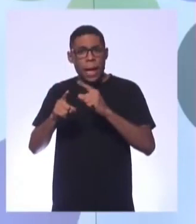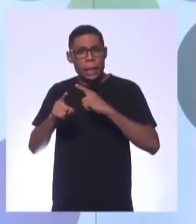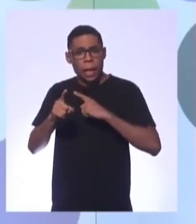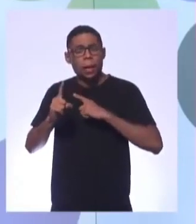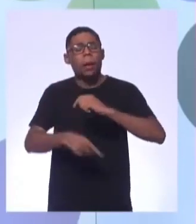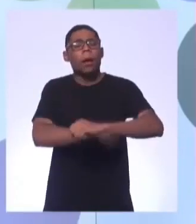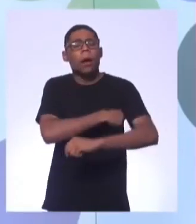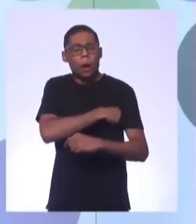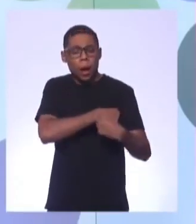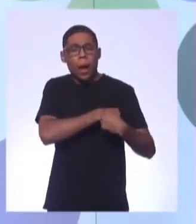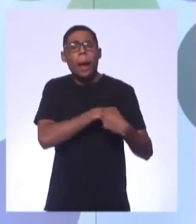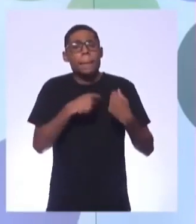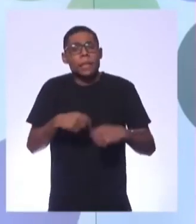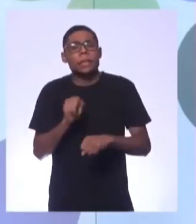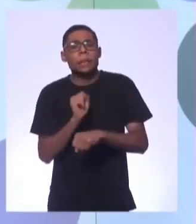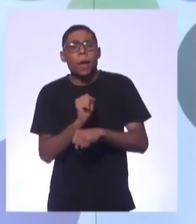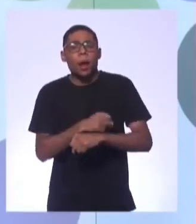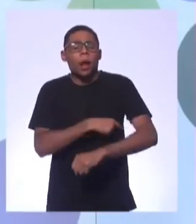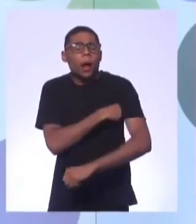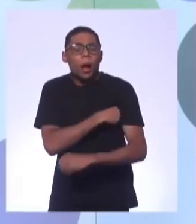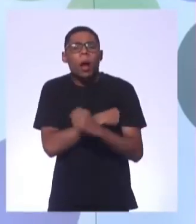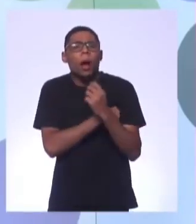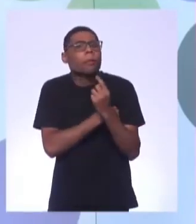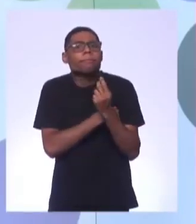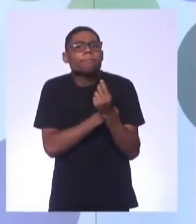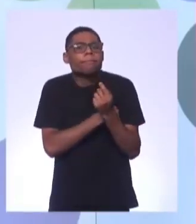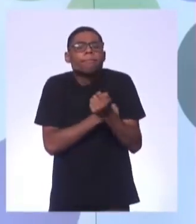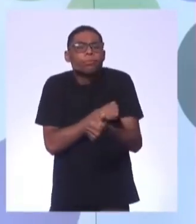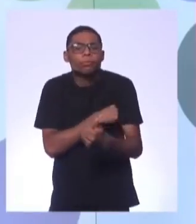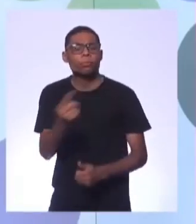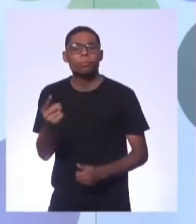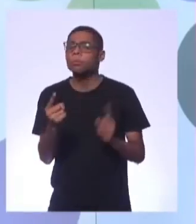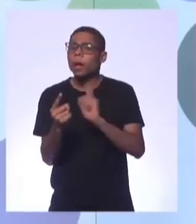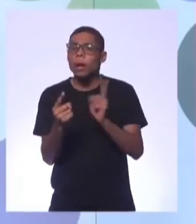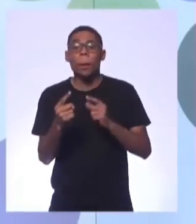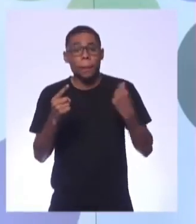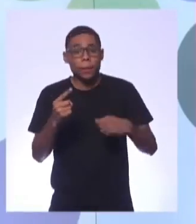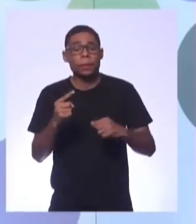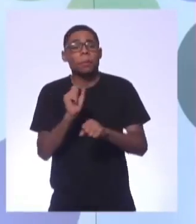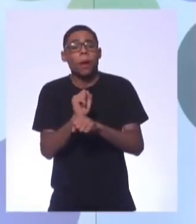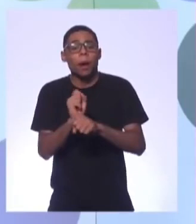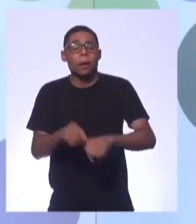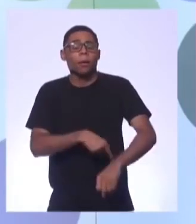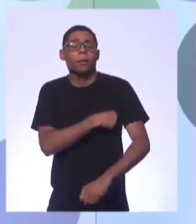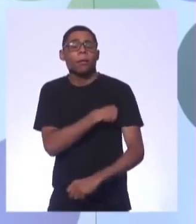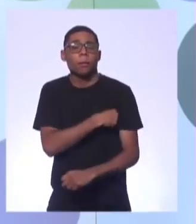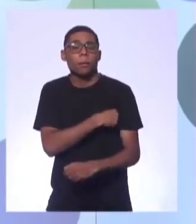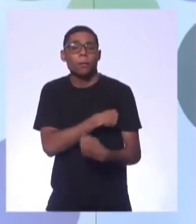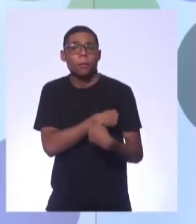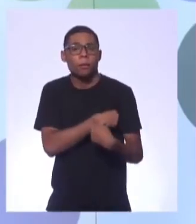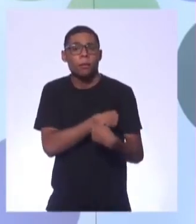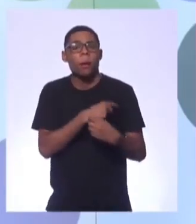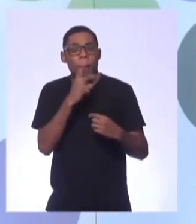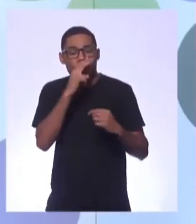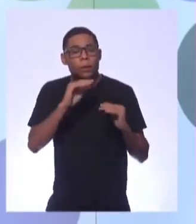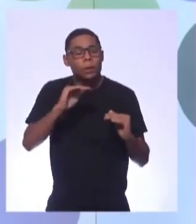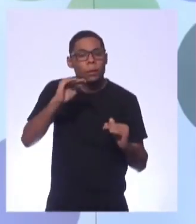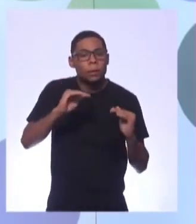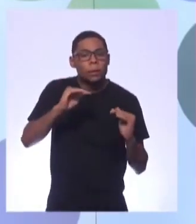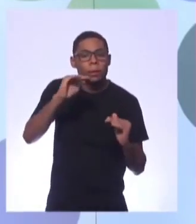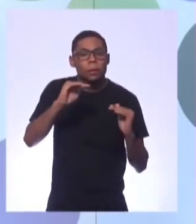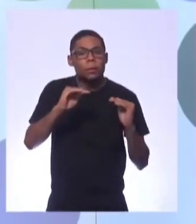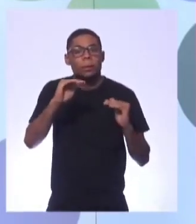precisa esperar um tempo, né? Já que as moléculas vão se agitando, né? Elas vão se agitando ali próximo, por exemplo, a região onde está incidindo ali a chama,